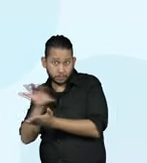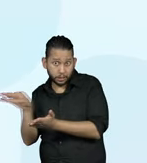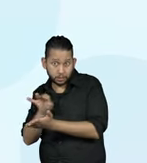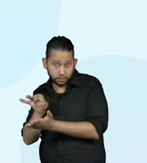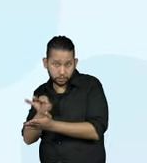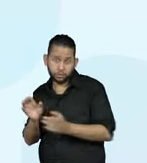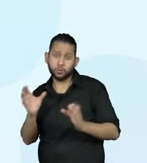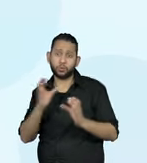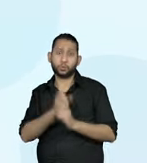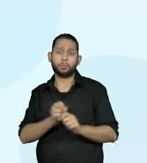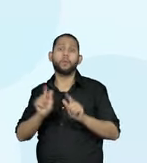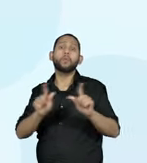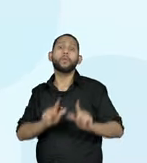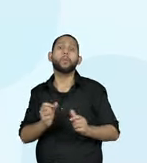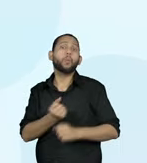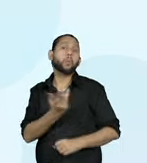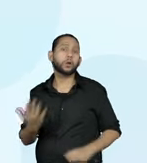tá bem aqui.